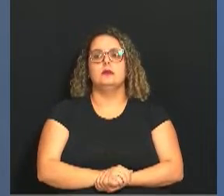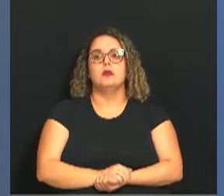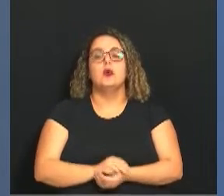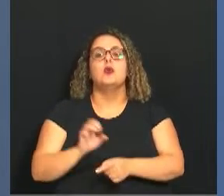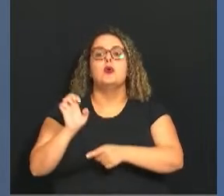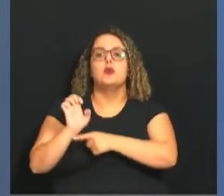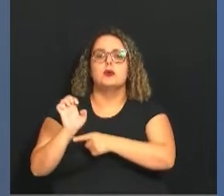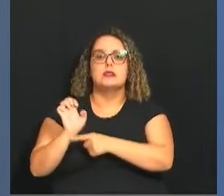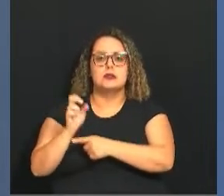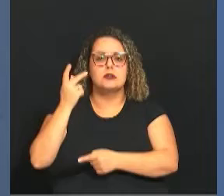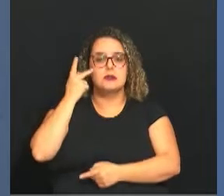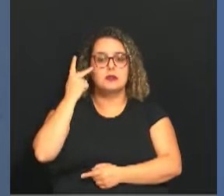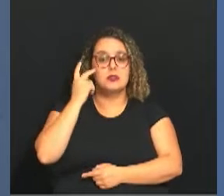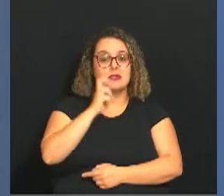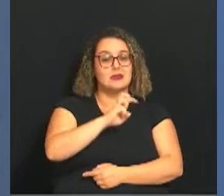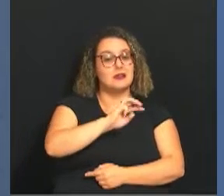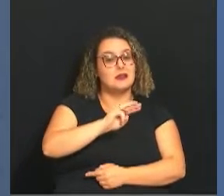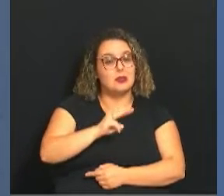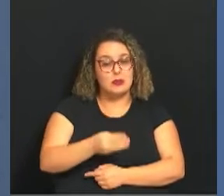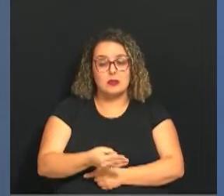Paulo, são